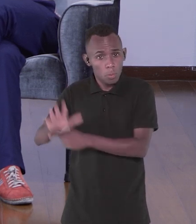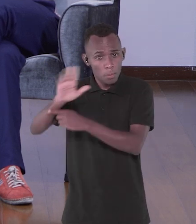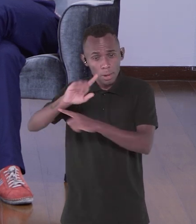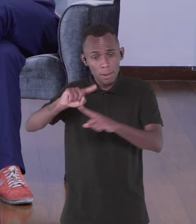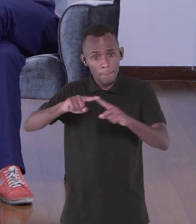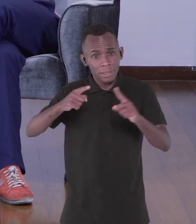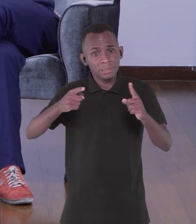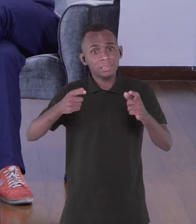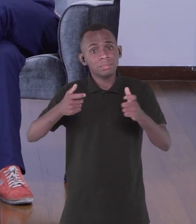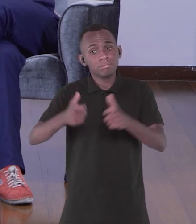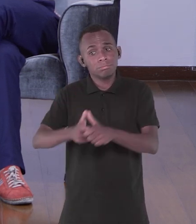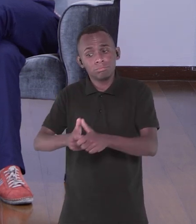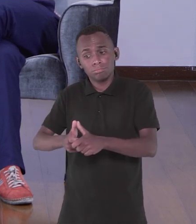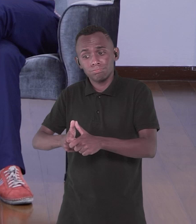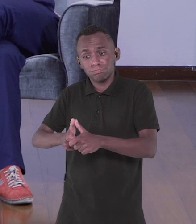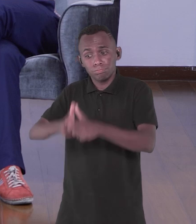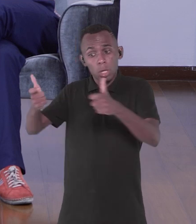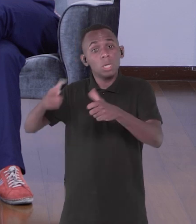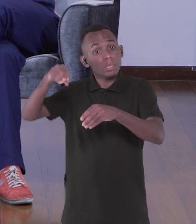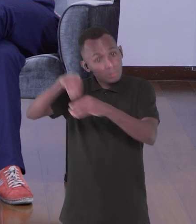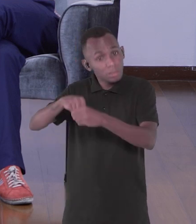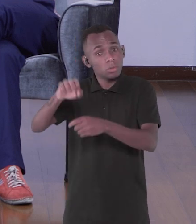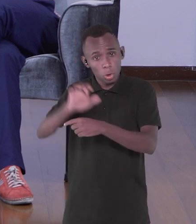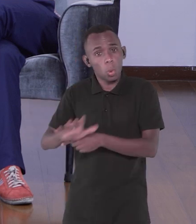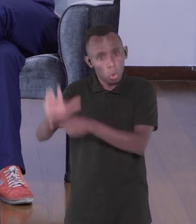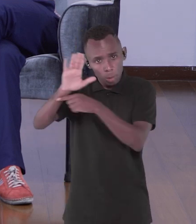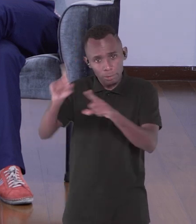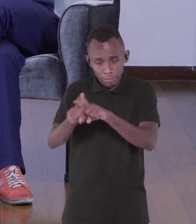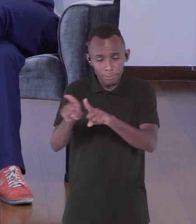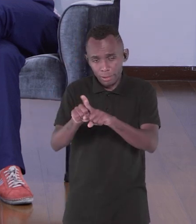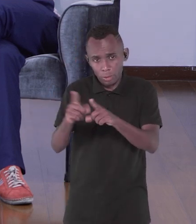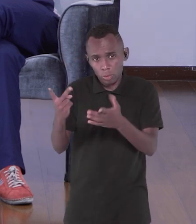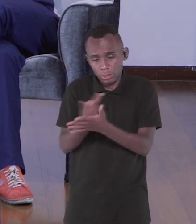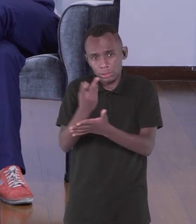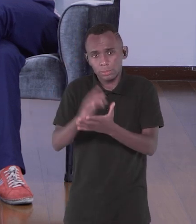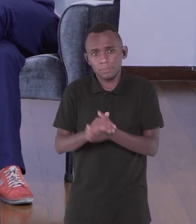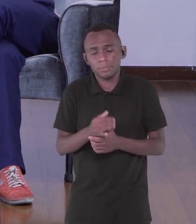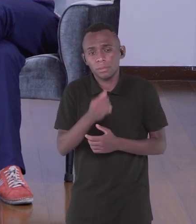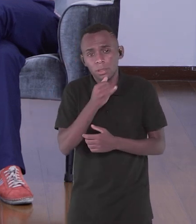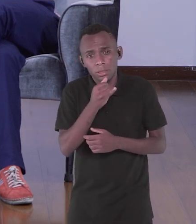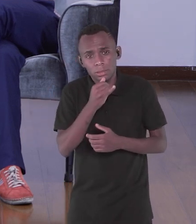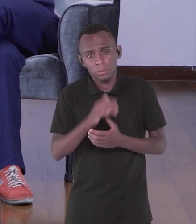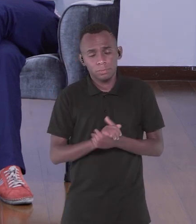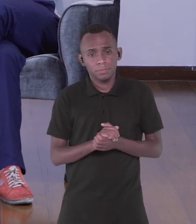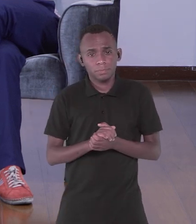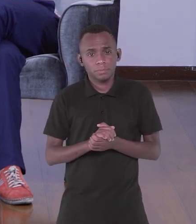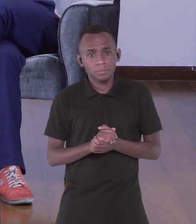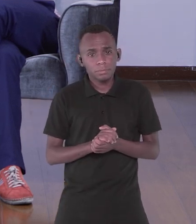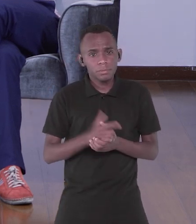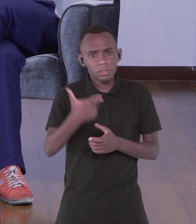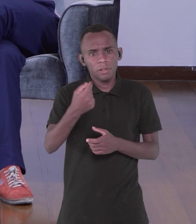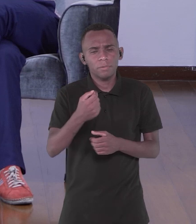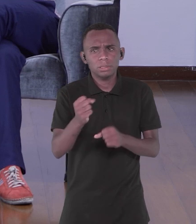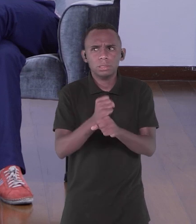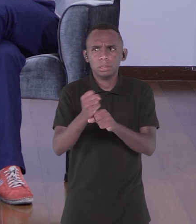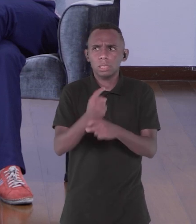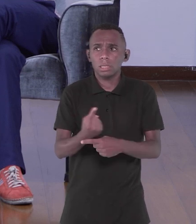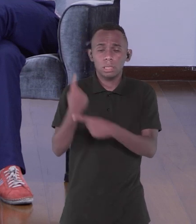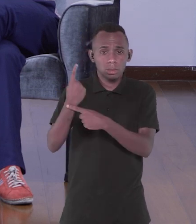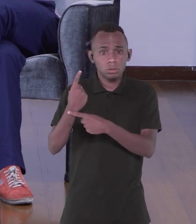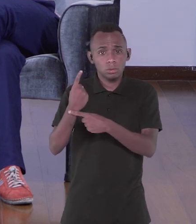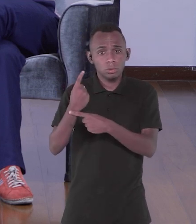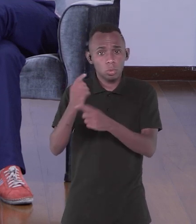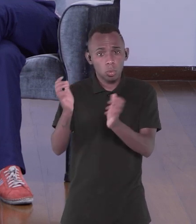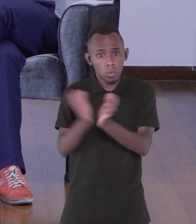clubes europeus em relação aos grandes clubes europeus. Há 20 anos, o Benfica podia chegar numa final da